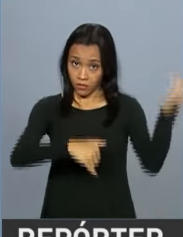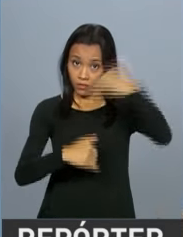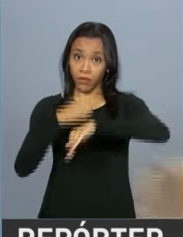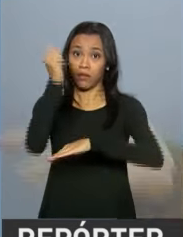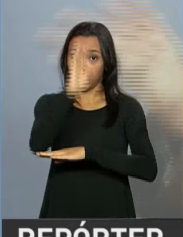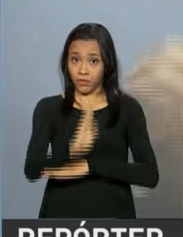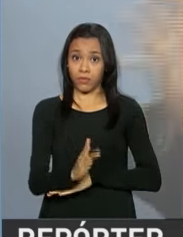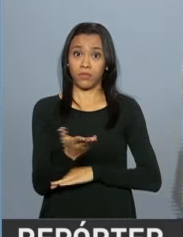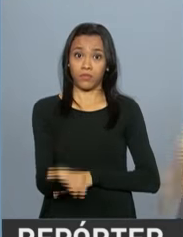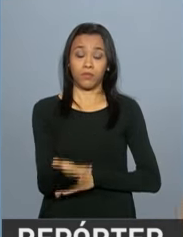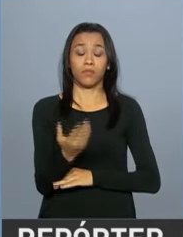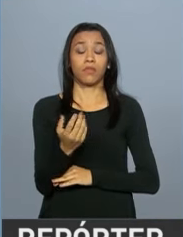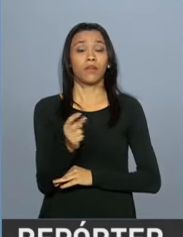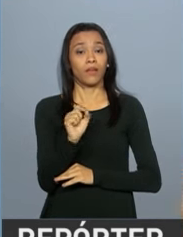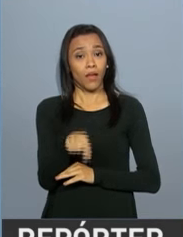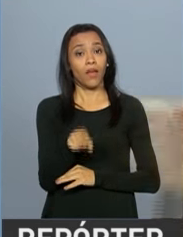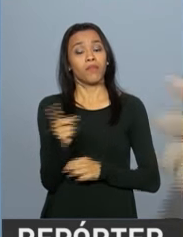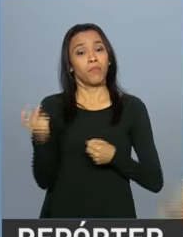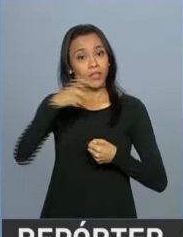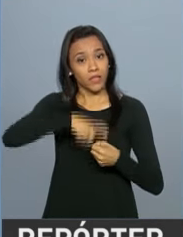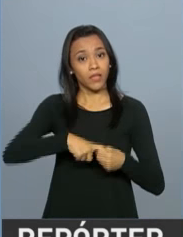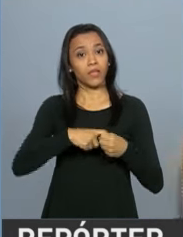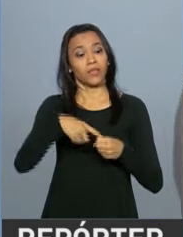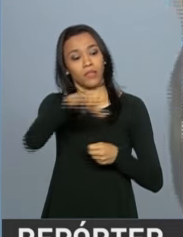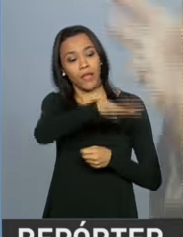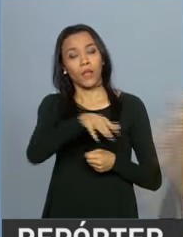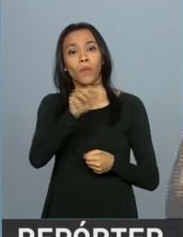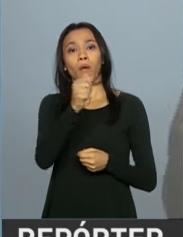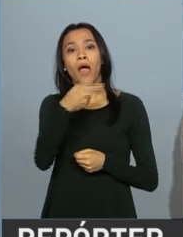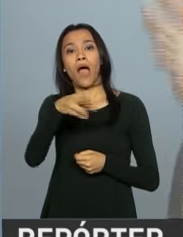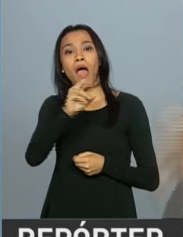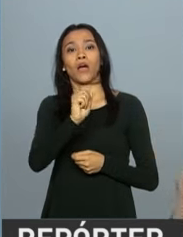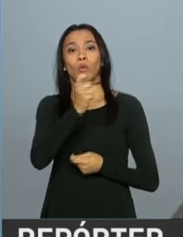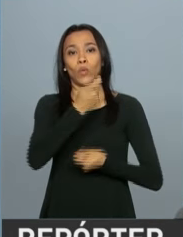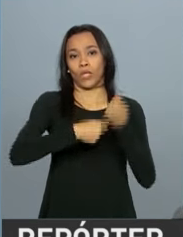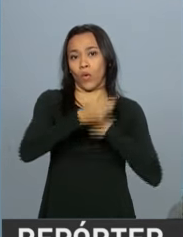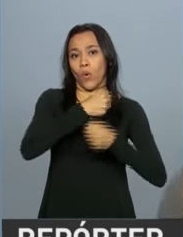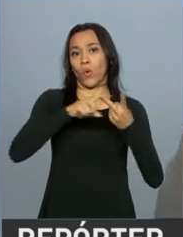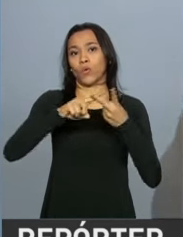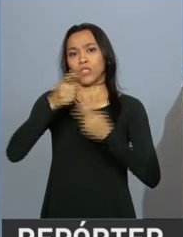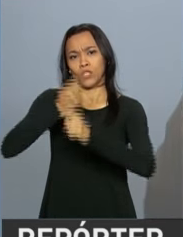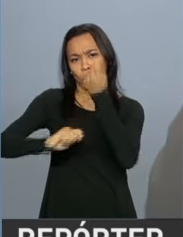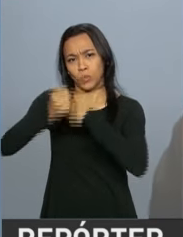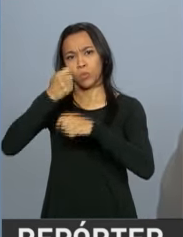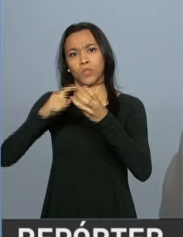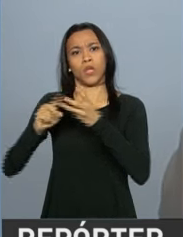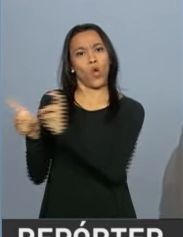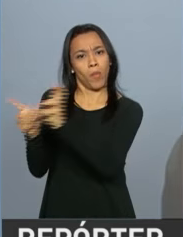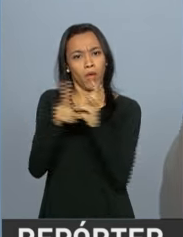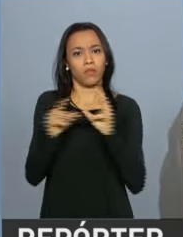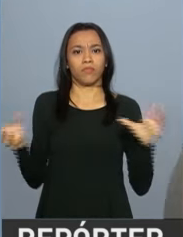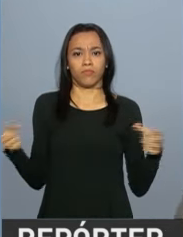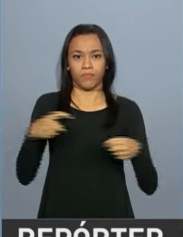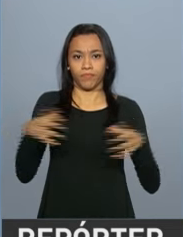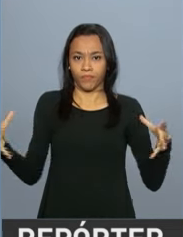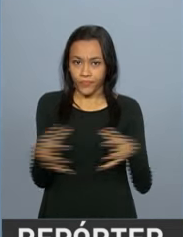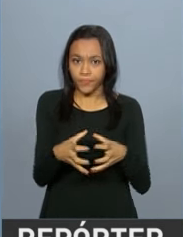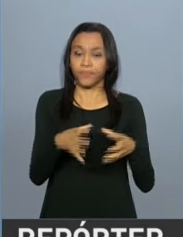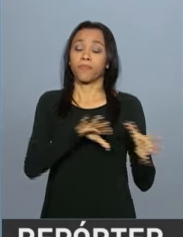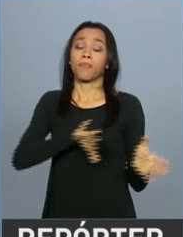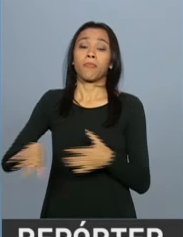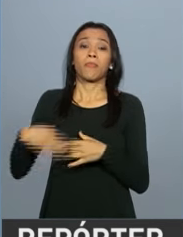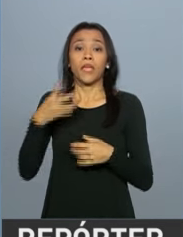do Brasil em parceria com o agronegócio, em parceria com a indústria, com o comércio. O presidente lembrou a importância da